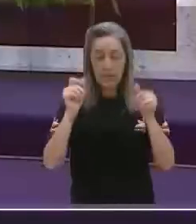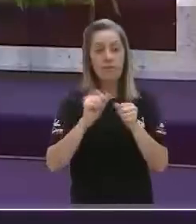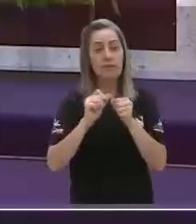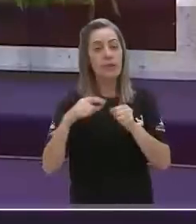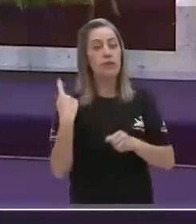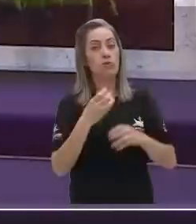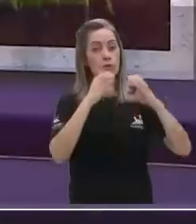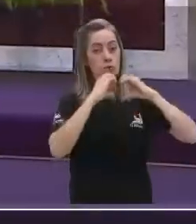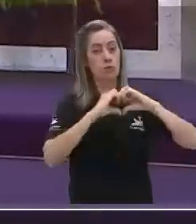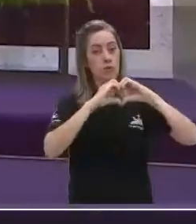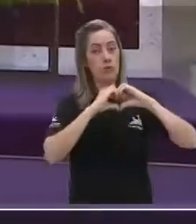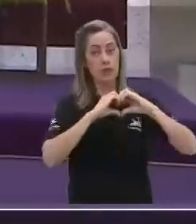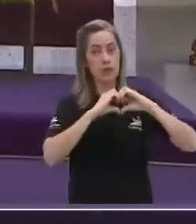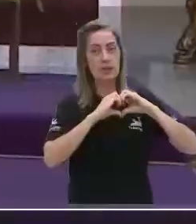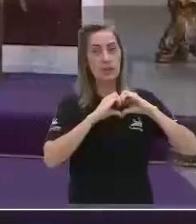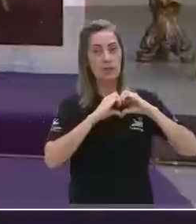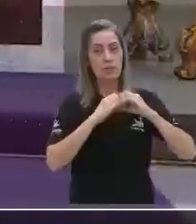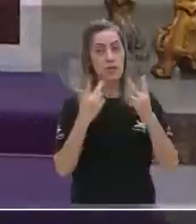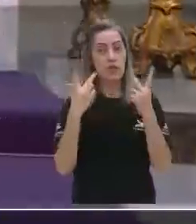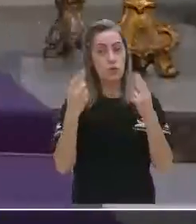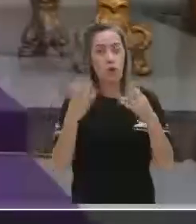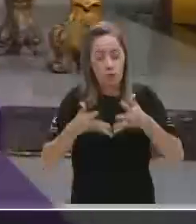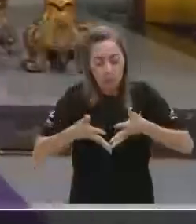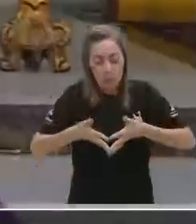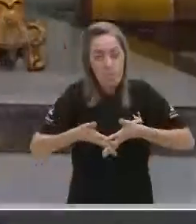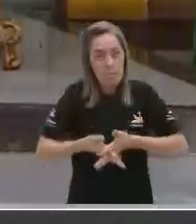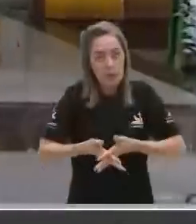nosso coração seja uma manjedoura,